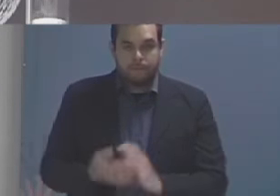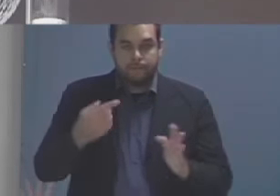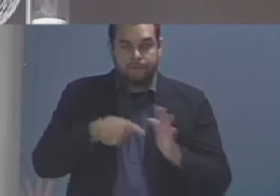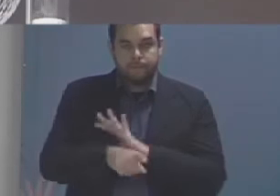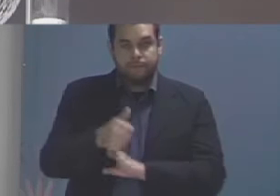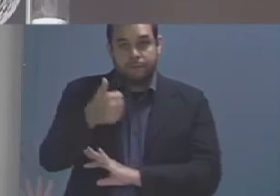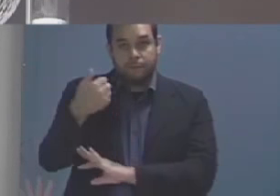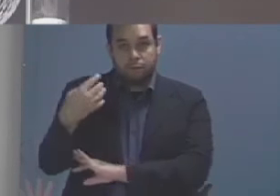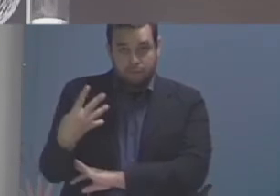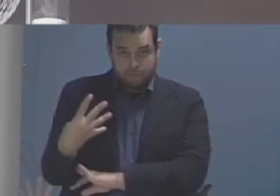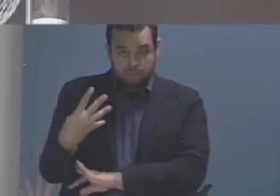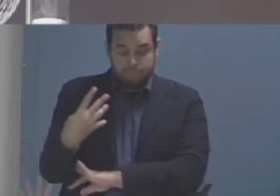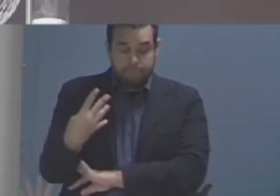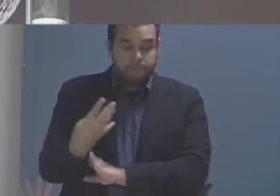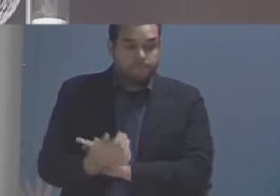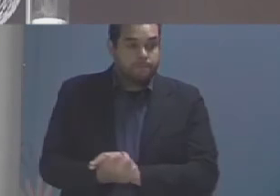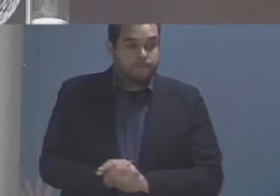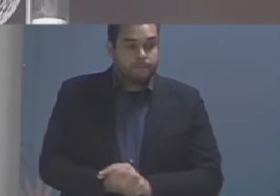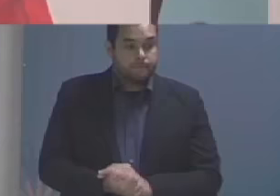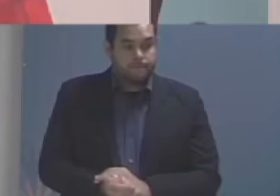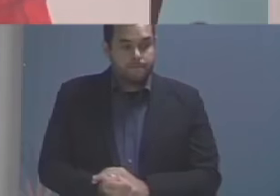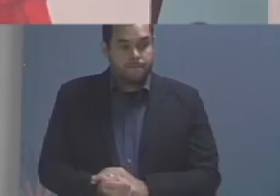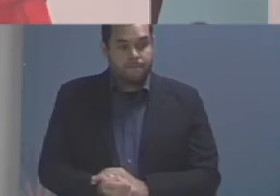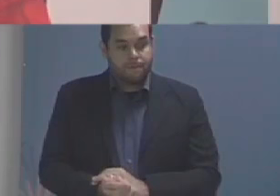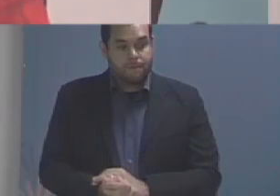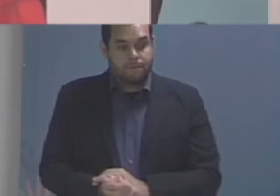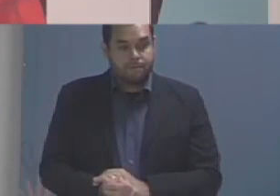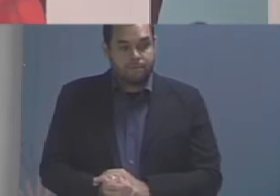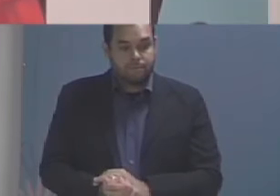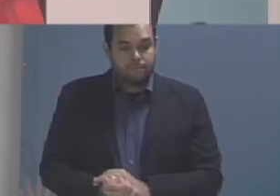Pergunta número 14, presidente.